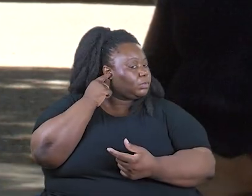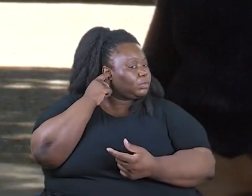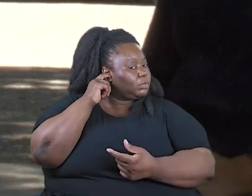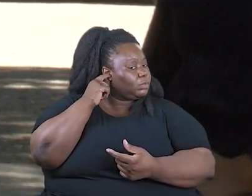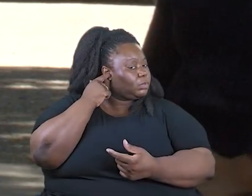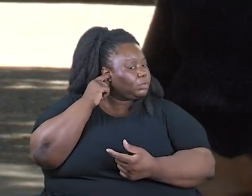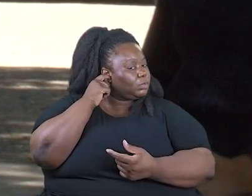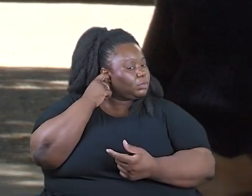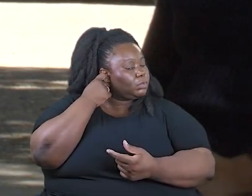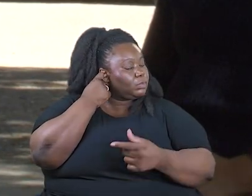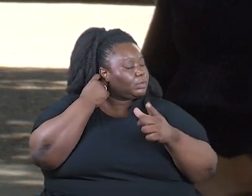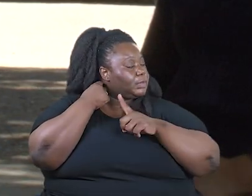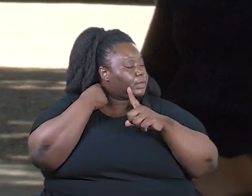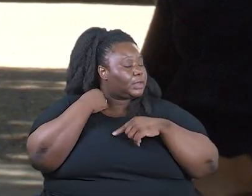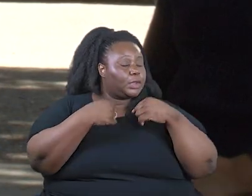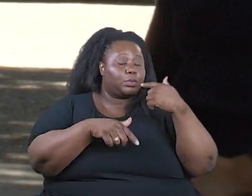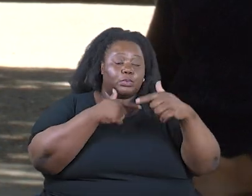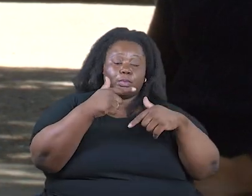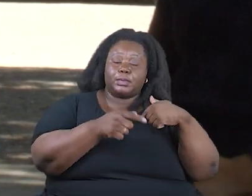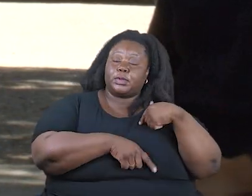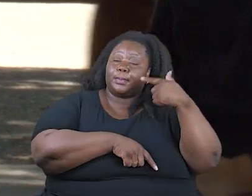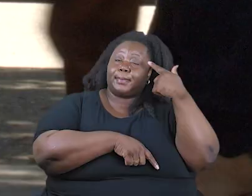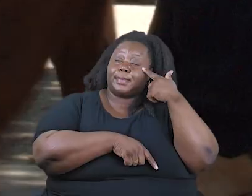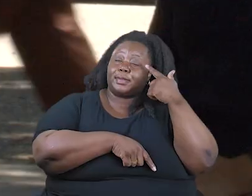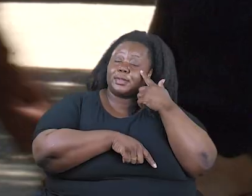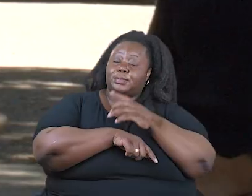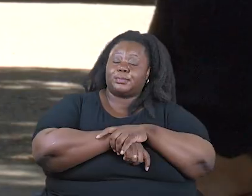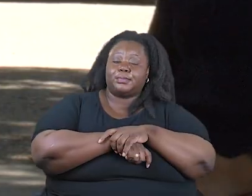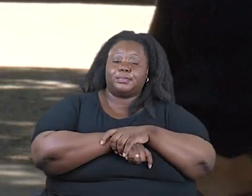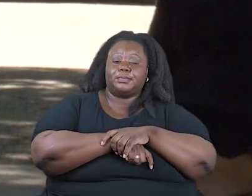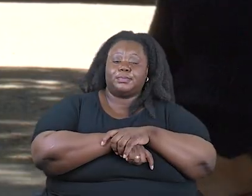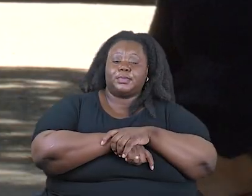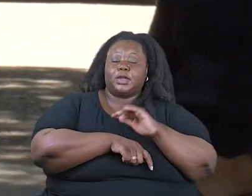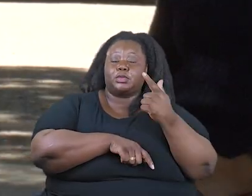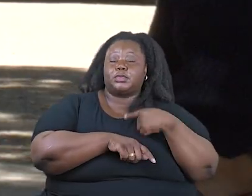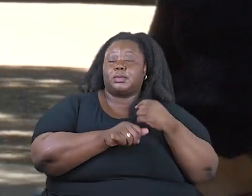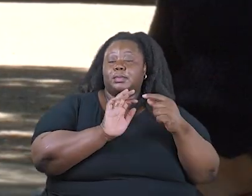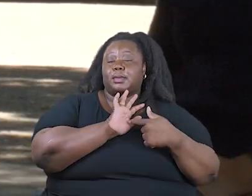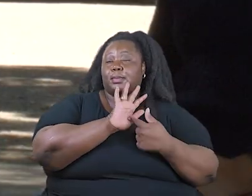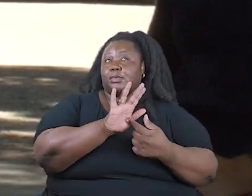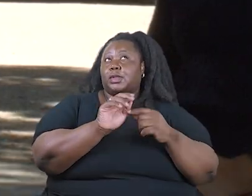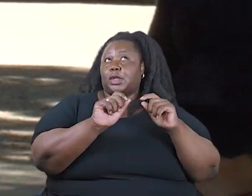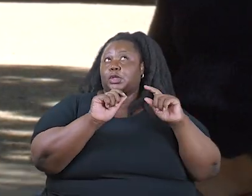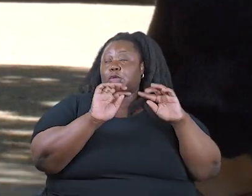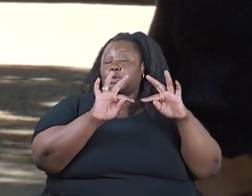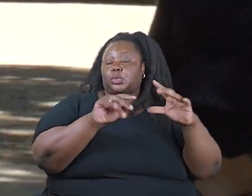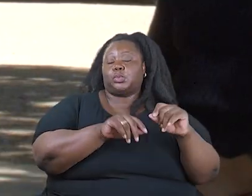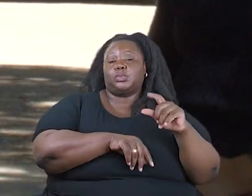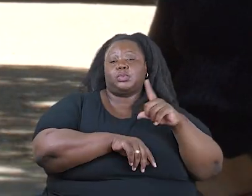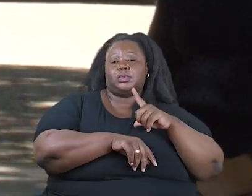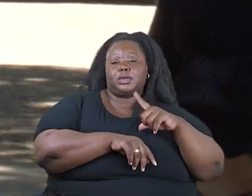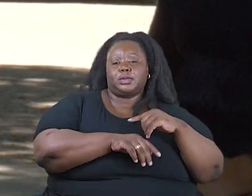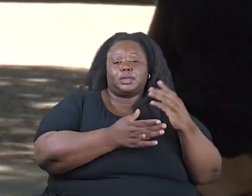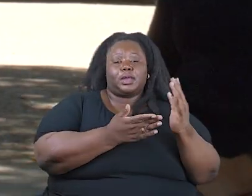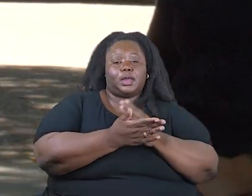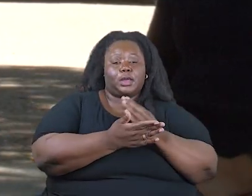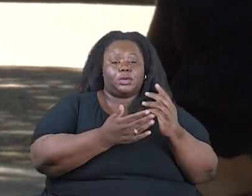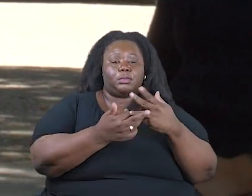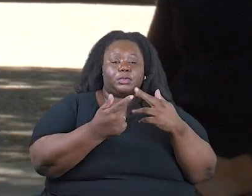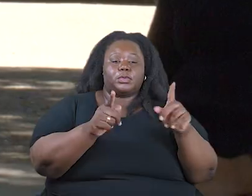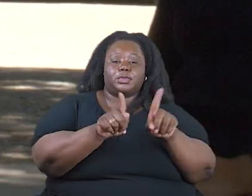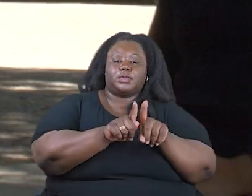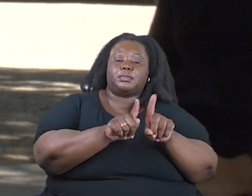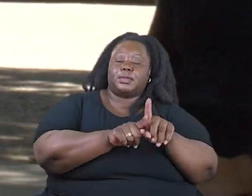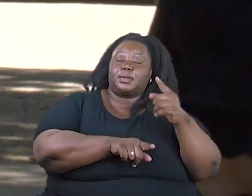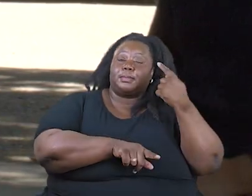E tem um trabalho que eu pensei assim, não dá para colocar tudo em vitrine, tem que ter algumas coisas também,